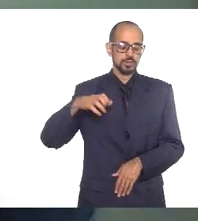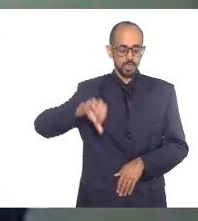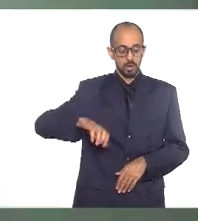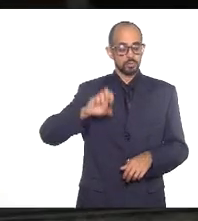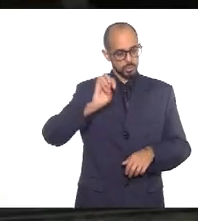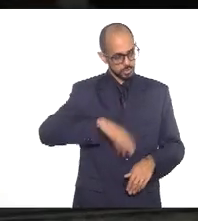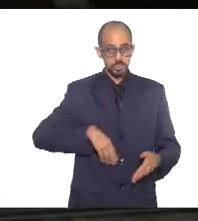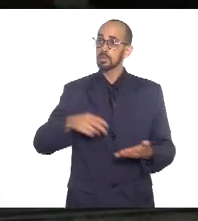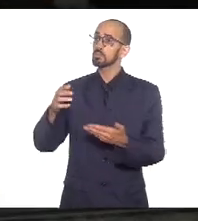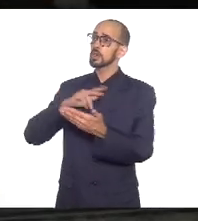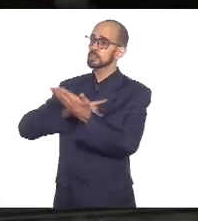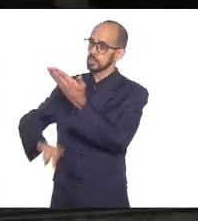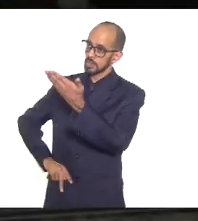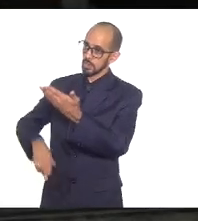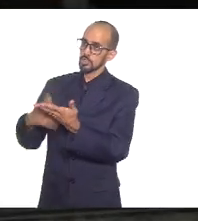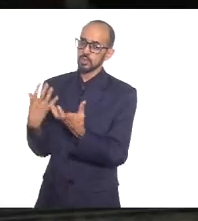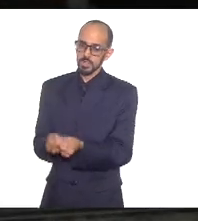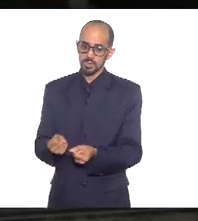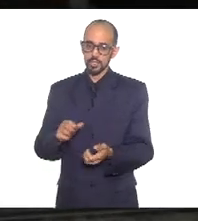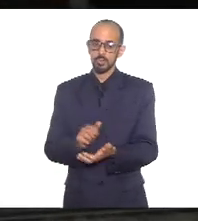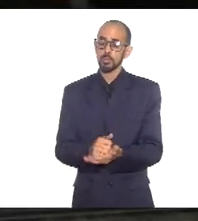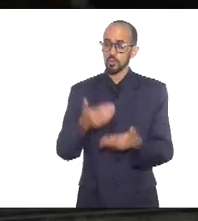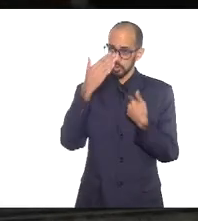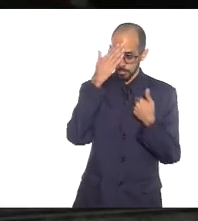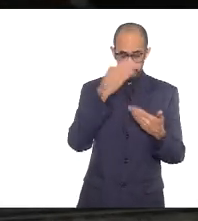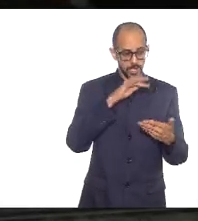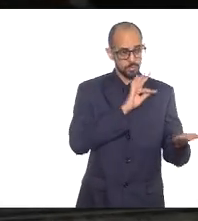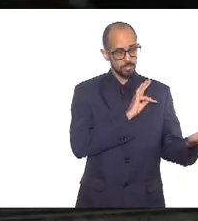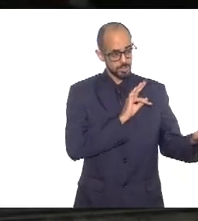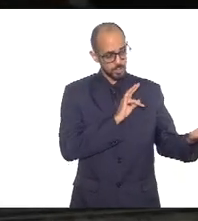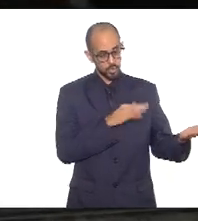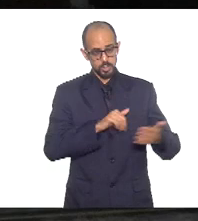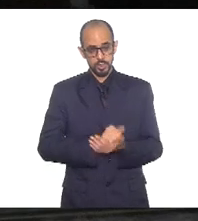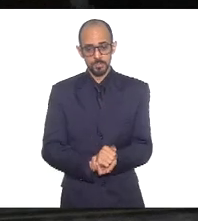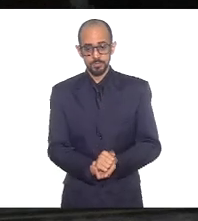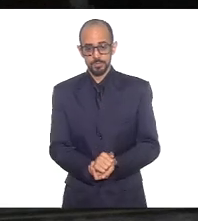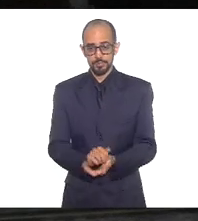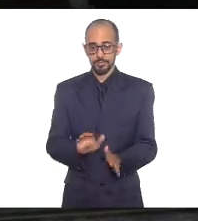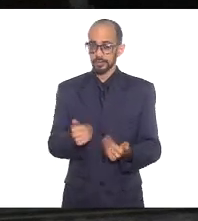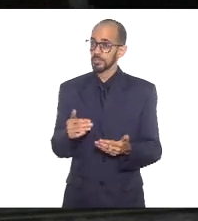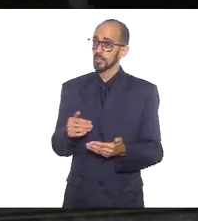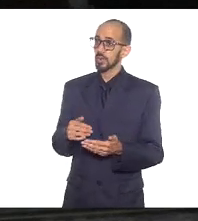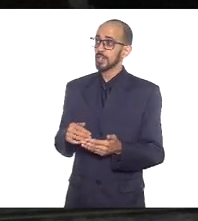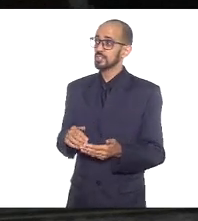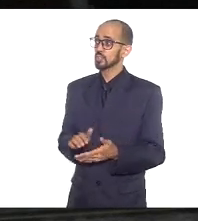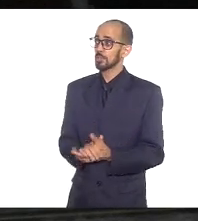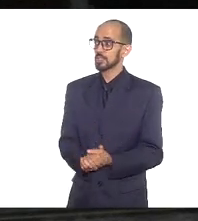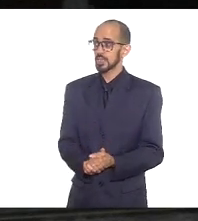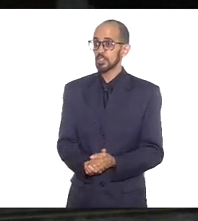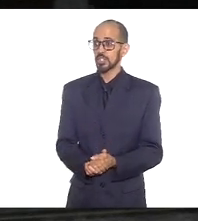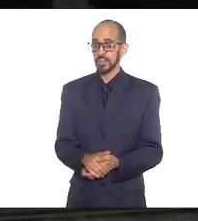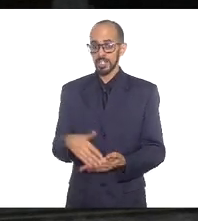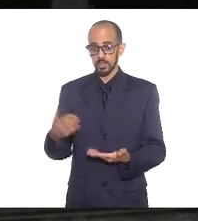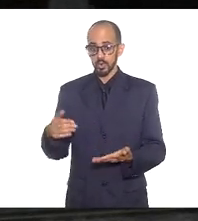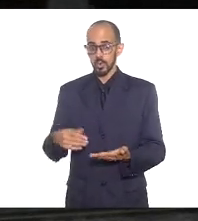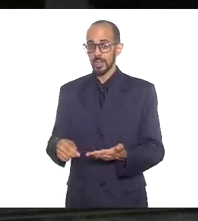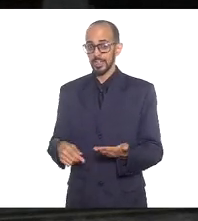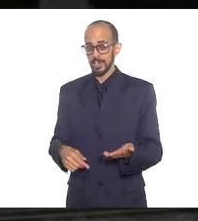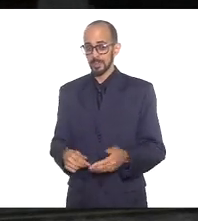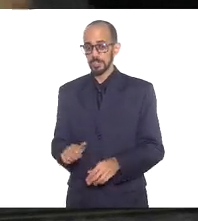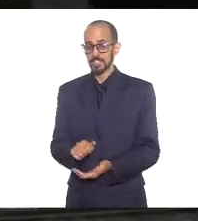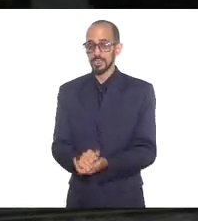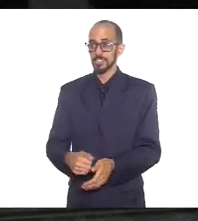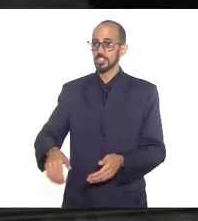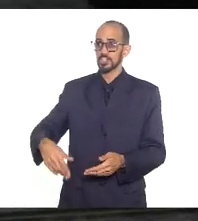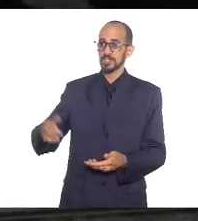Obrigado. Bom, obrigado, deputada Marta Rocha. Então, vamos votar agora, senhor presidente. O mérito da